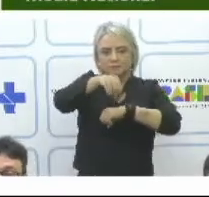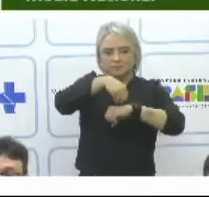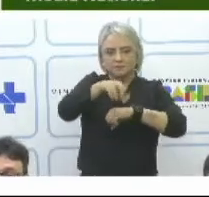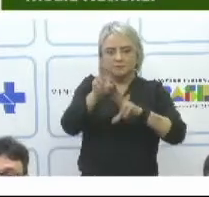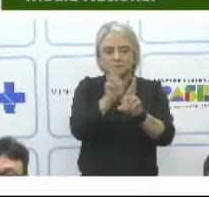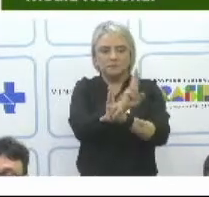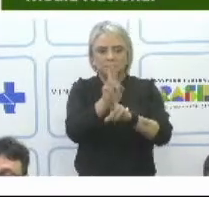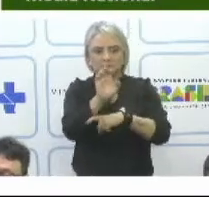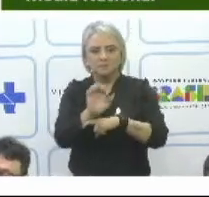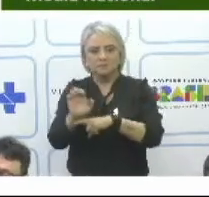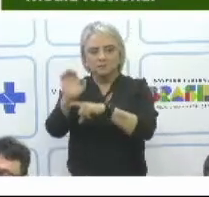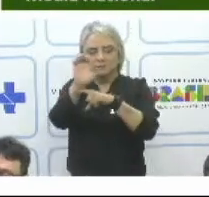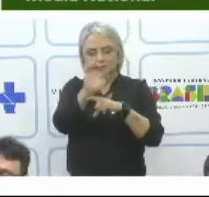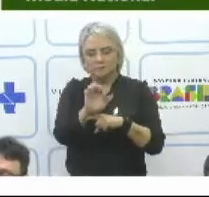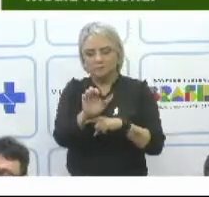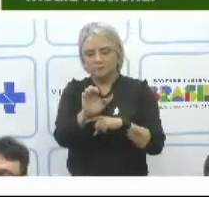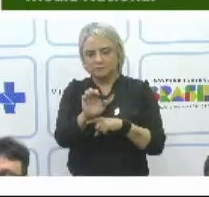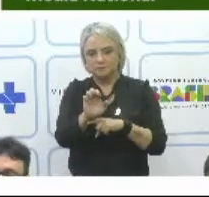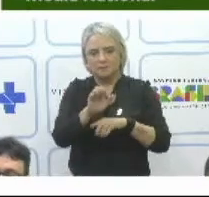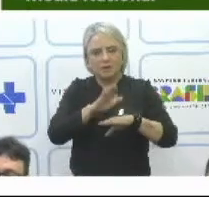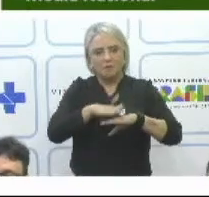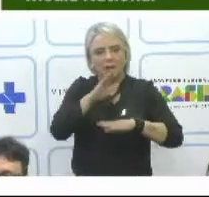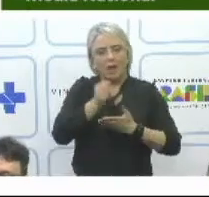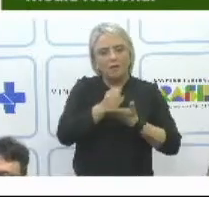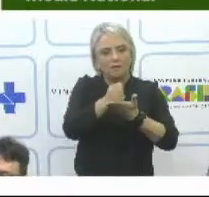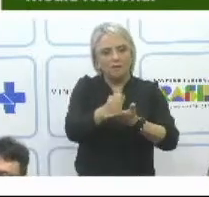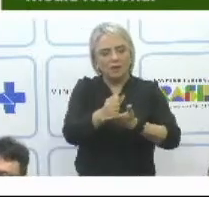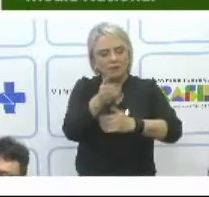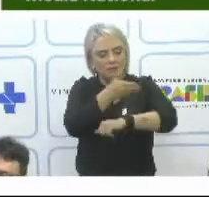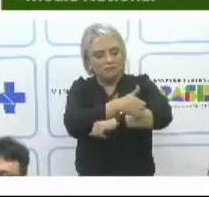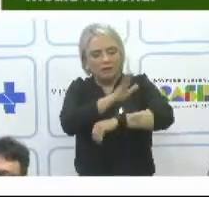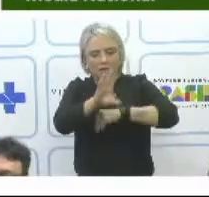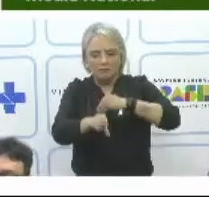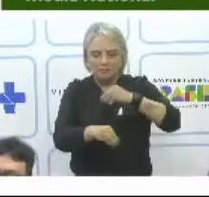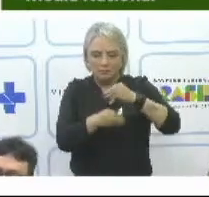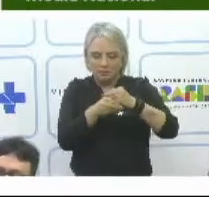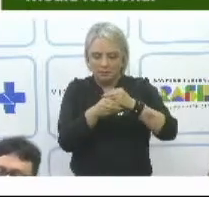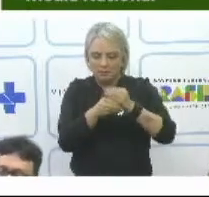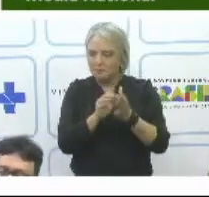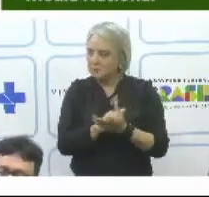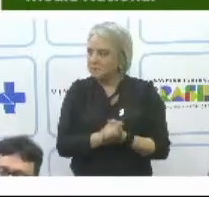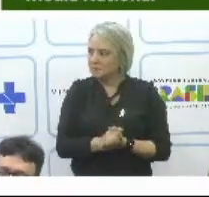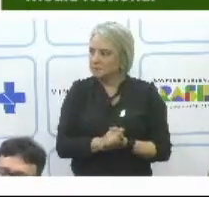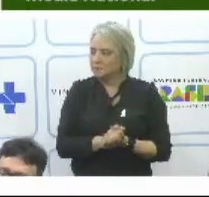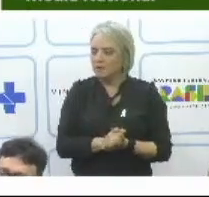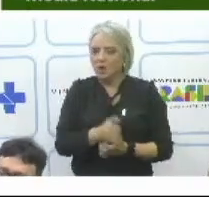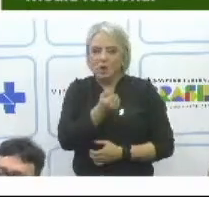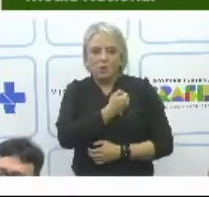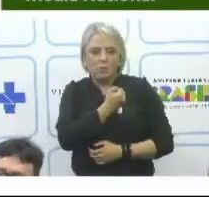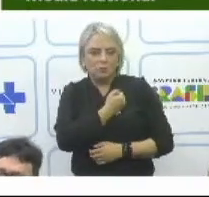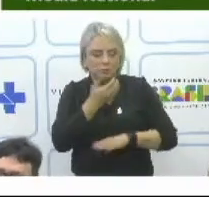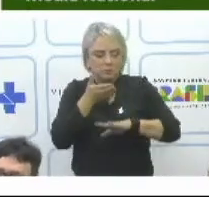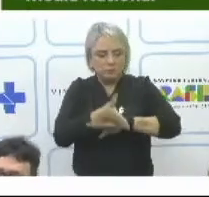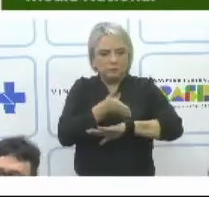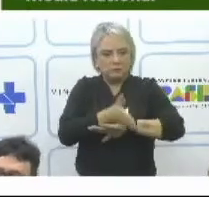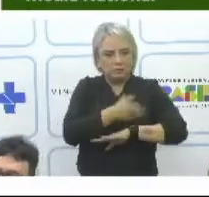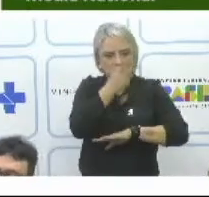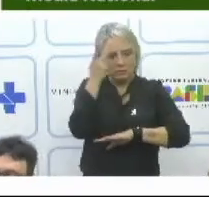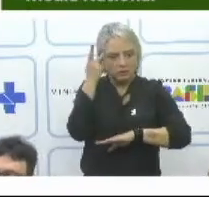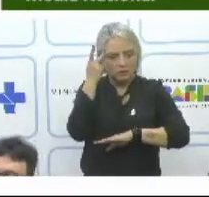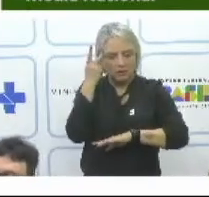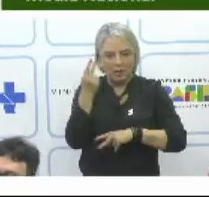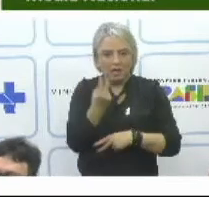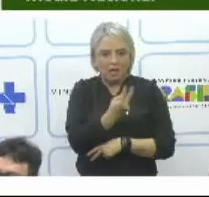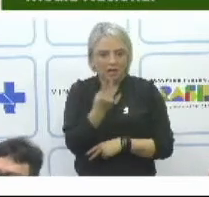relação aos estados, né, que mais ofertam práticas integrativas, né, o número de participantes, né, nessas